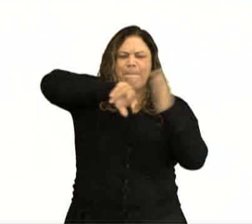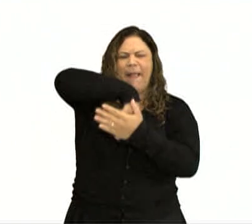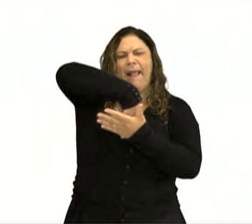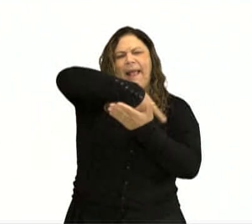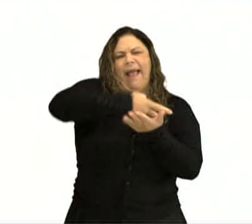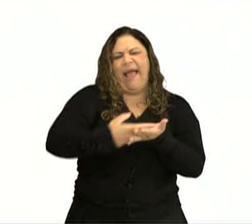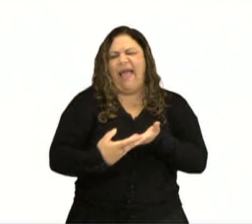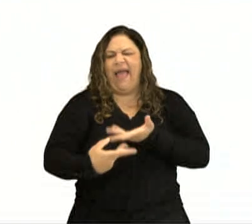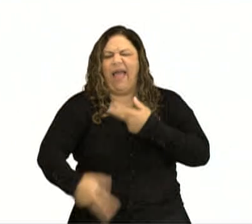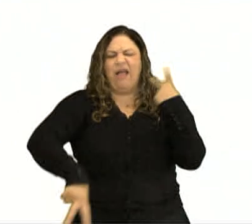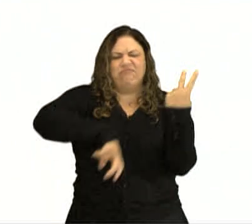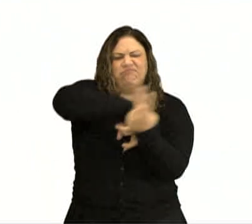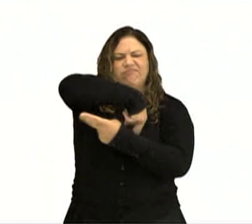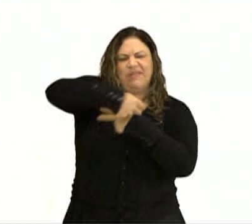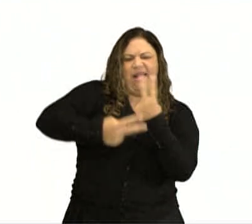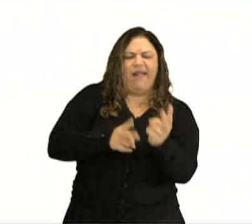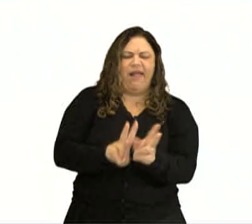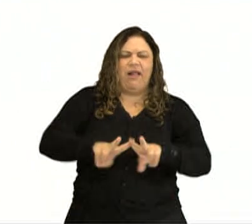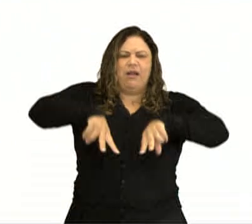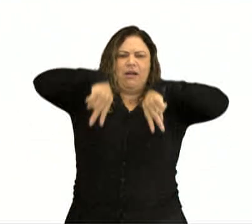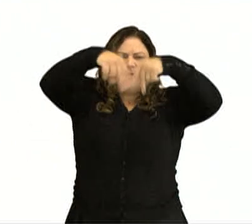caíam, contorciam-se,